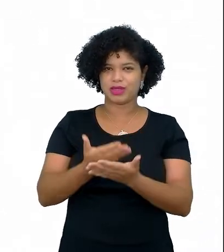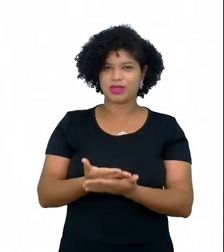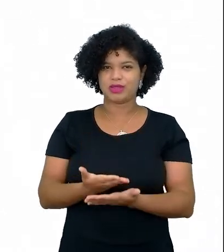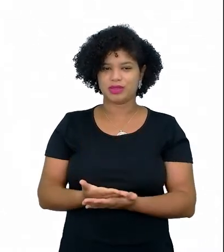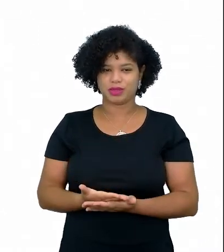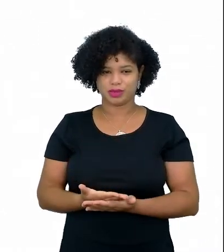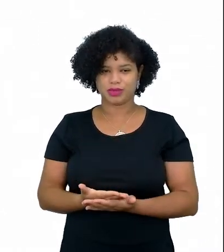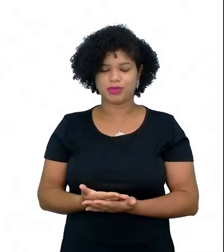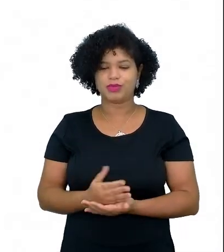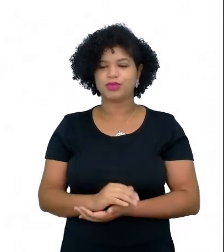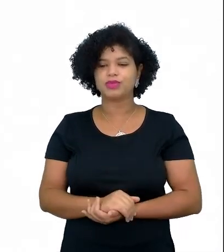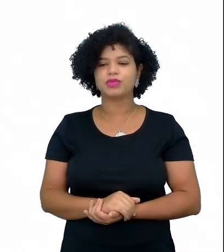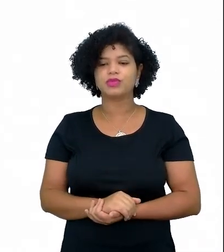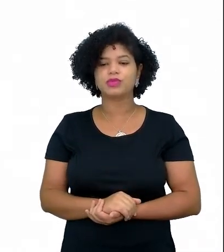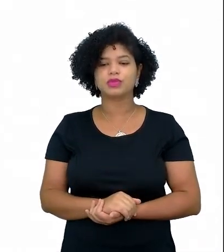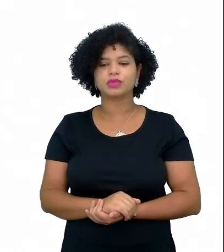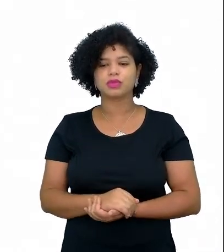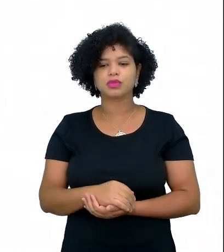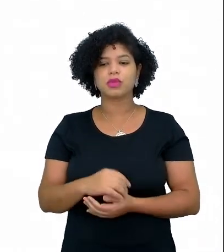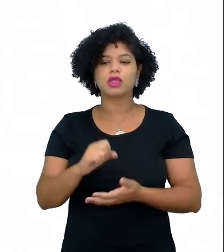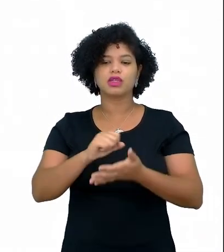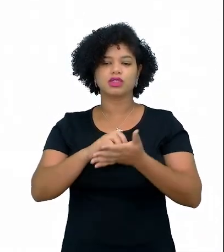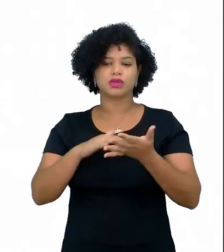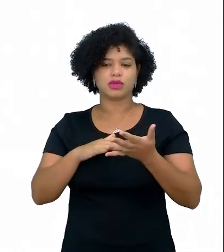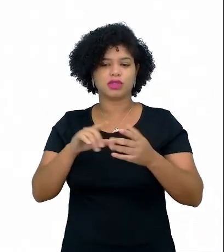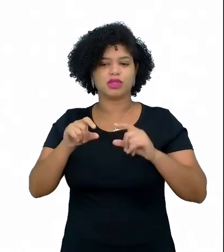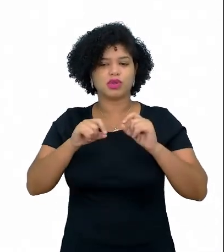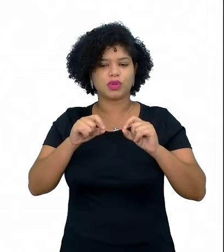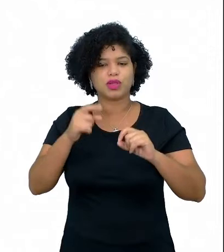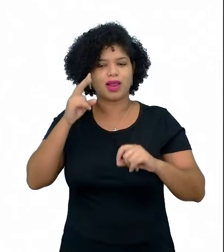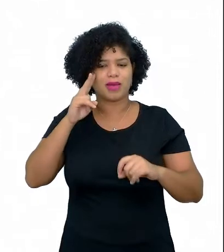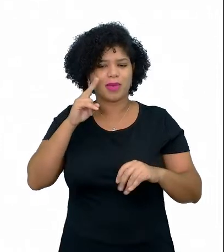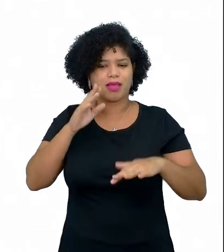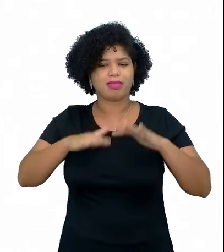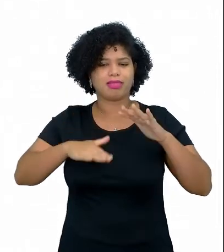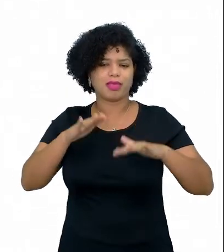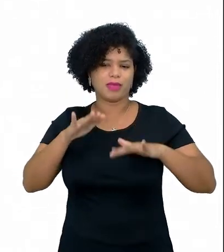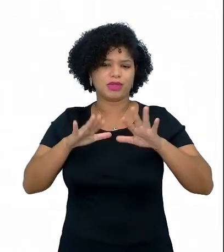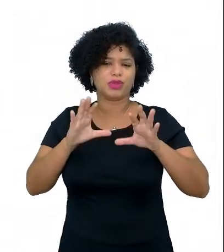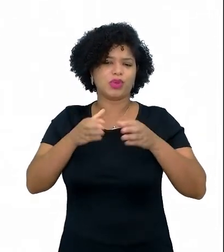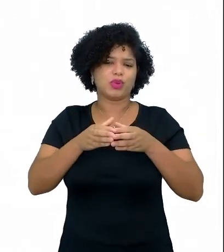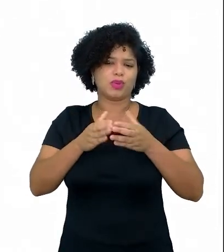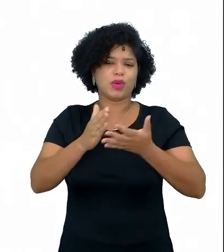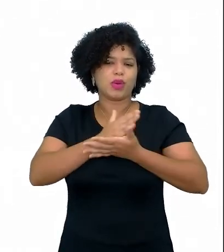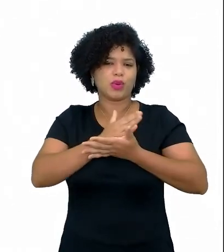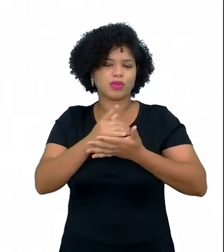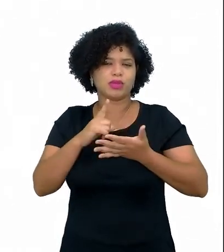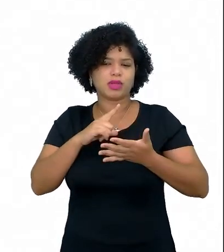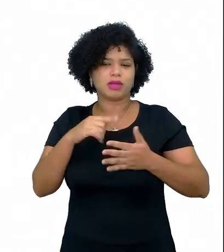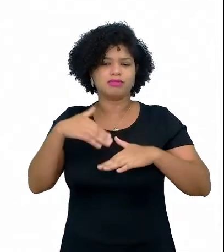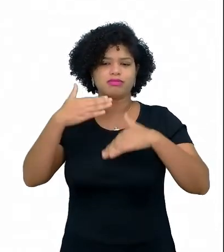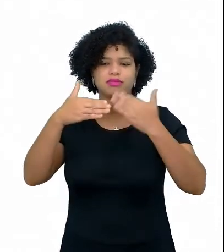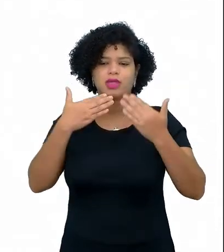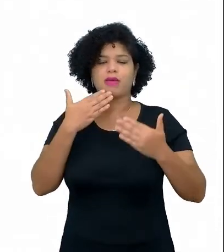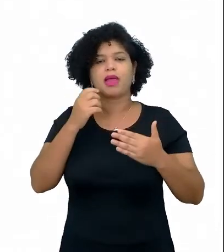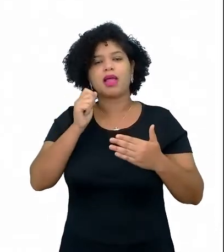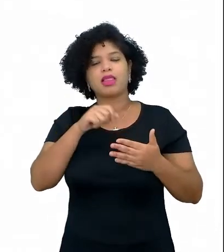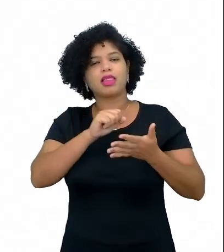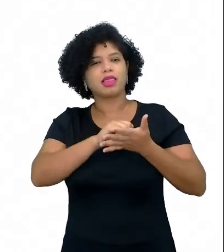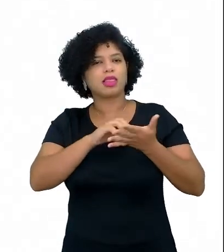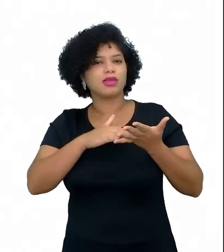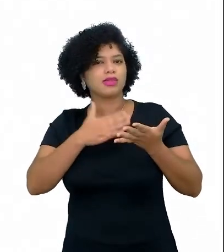planejei? Quais são as atividades que eu selecionei? Lembra que depende muito da minha turma. Uma turma mais avançada, eu posso trabalhar com atividades